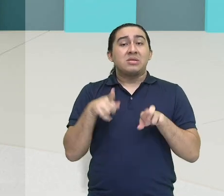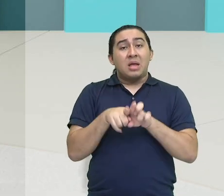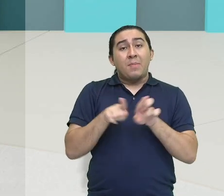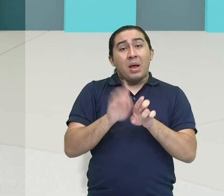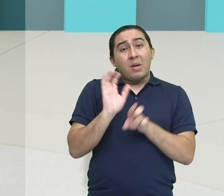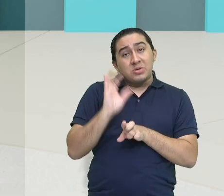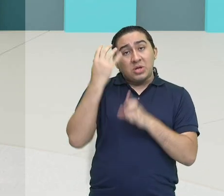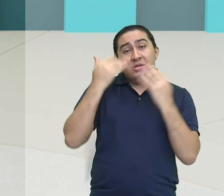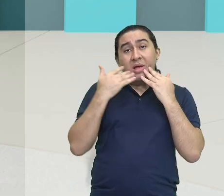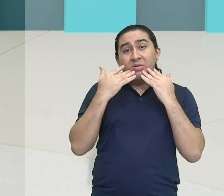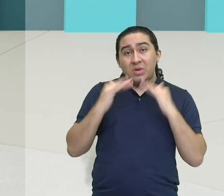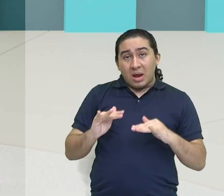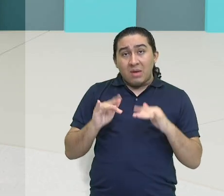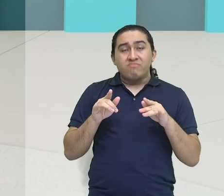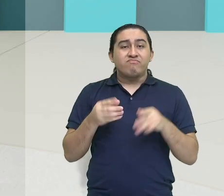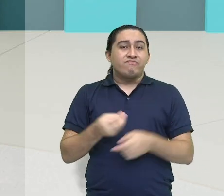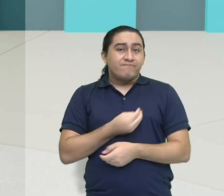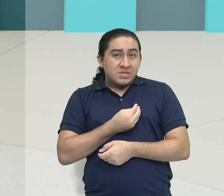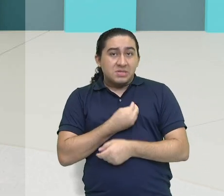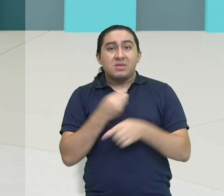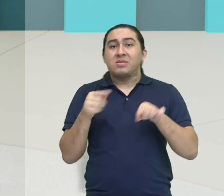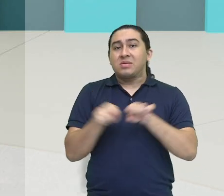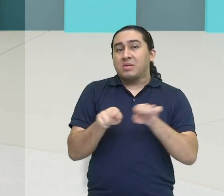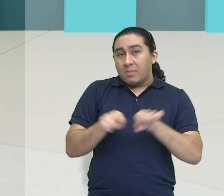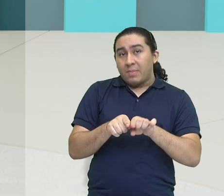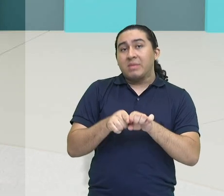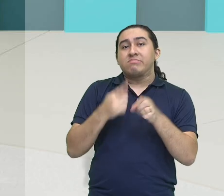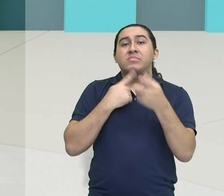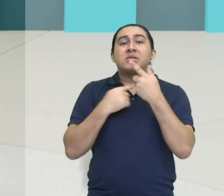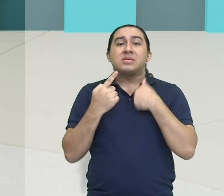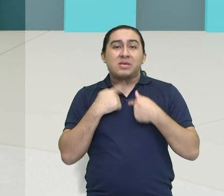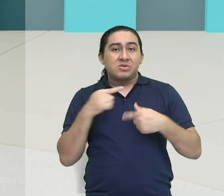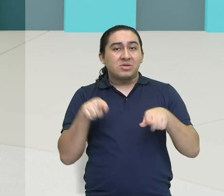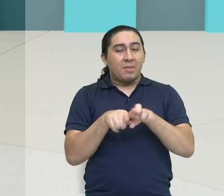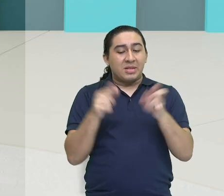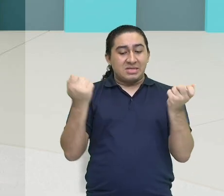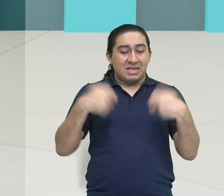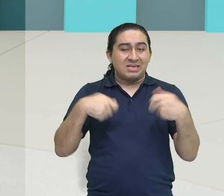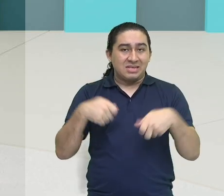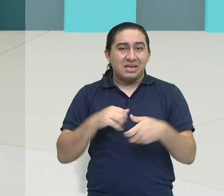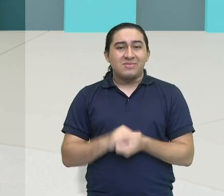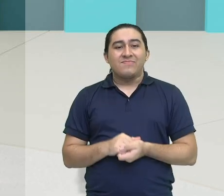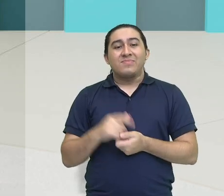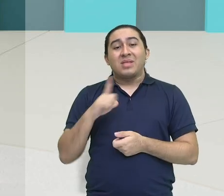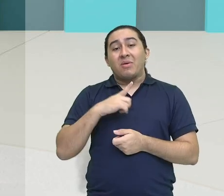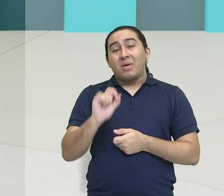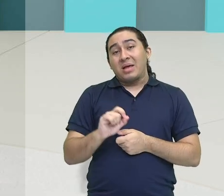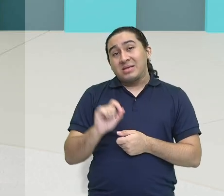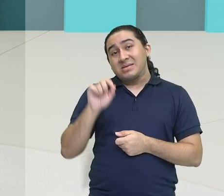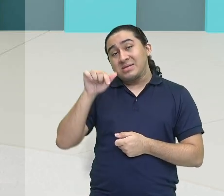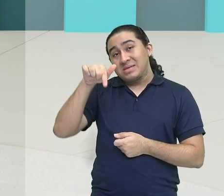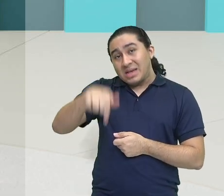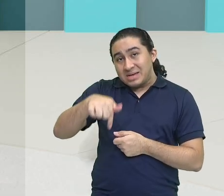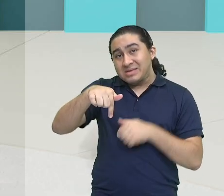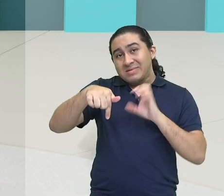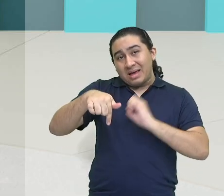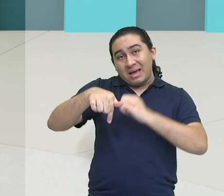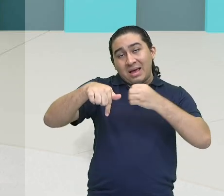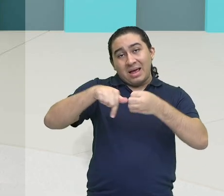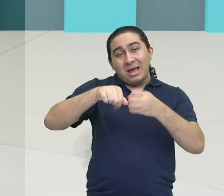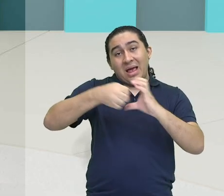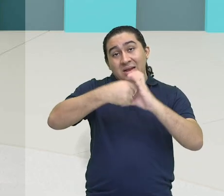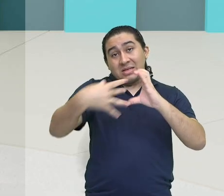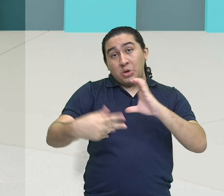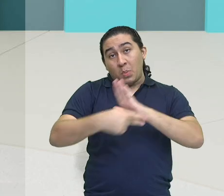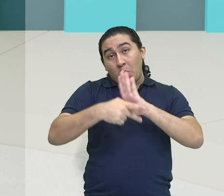fenômeno natural, existência, desejo e necessidade. Então, nós temos 7 características aí do verbo, né? A